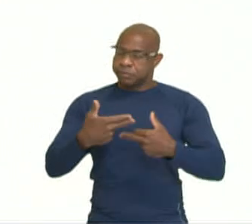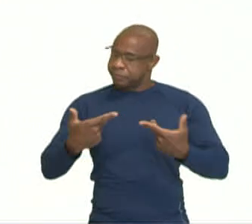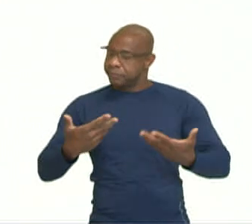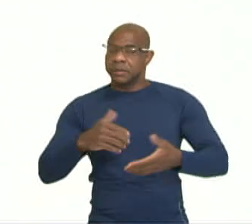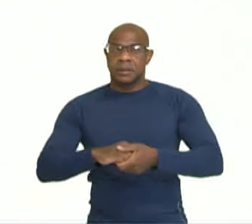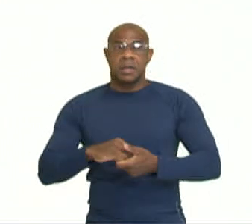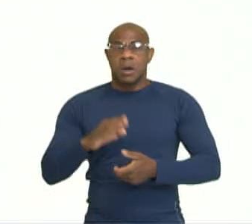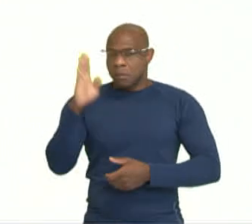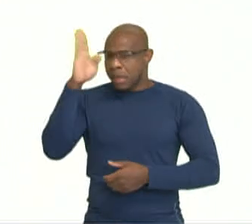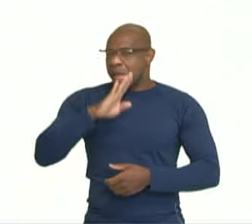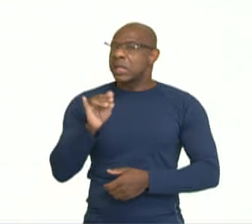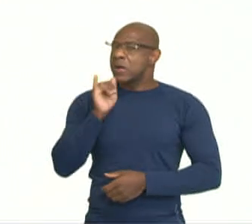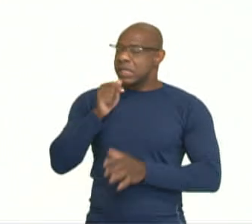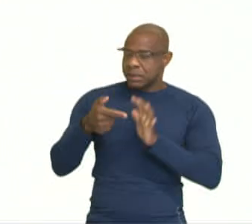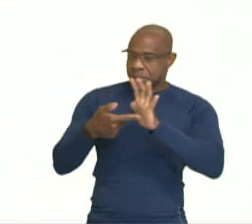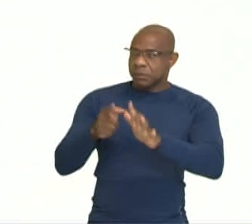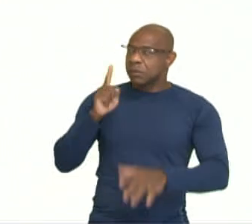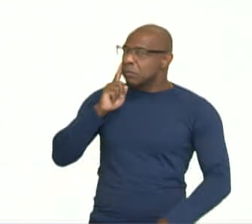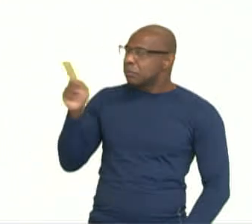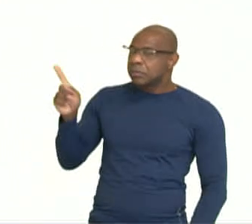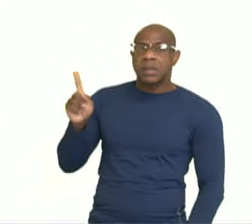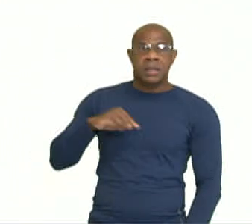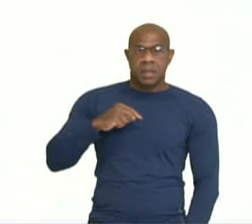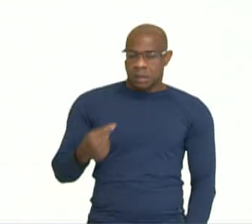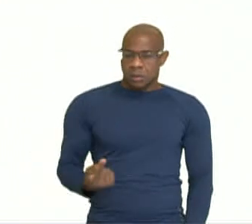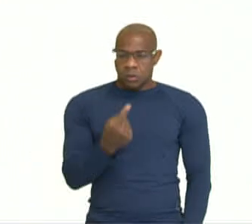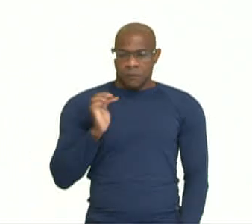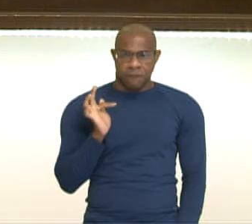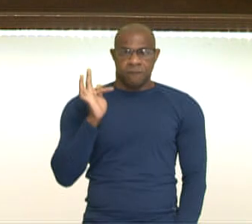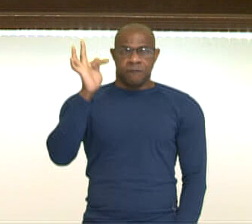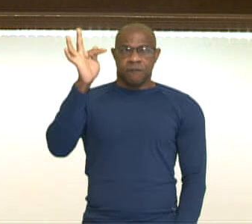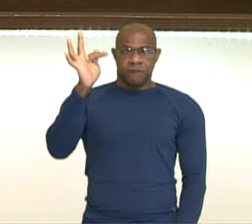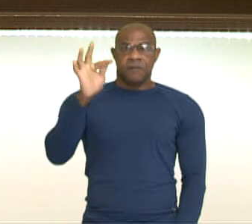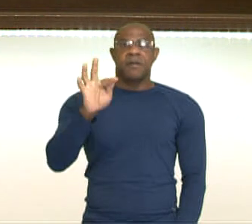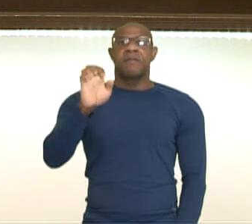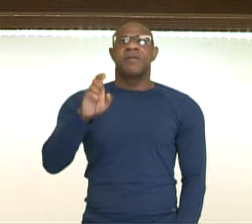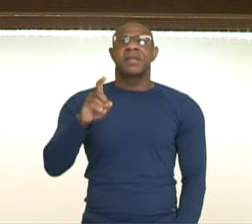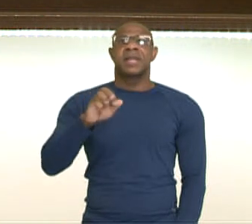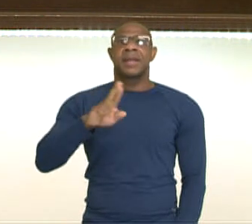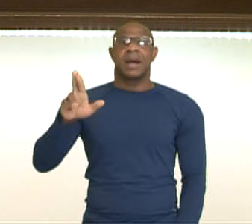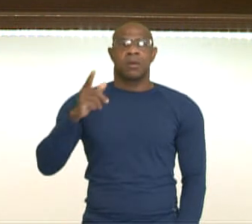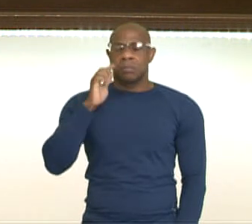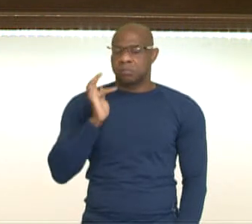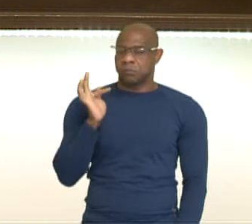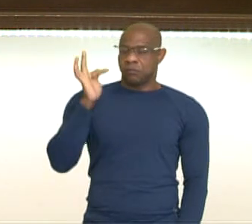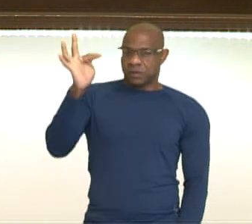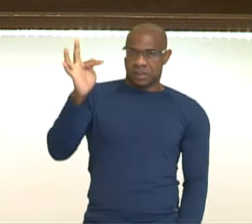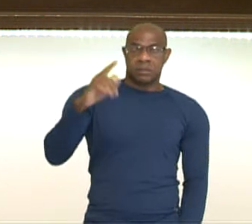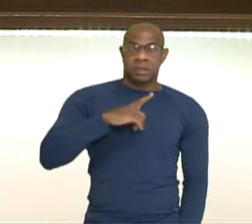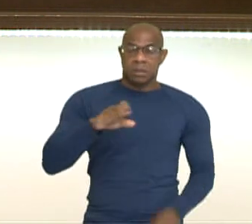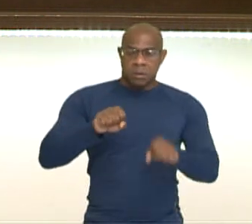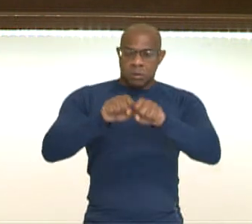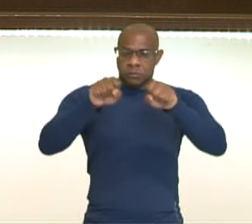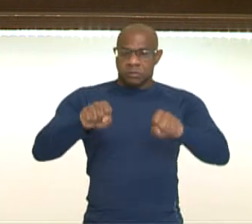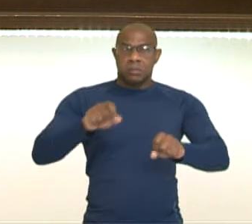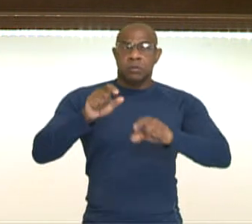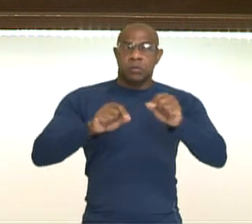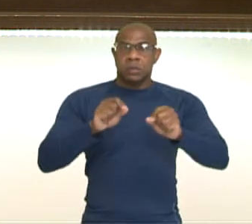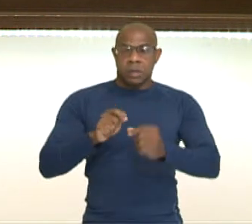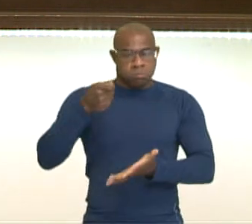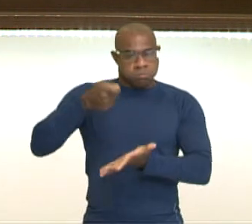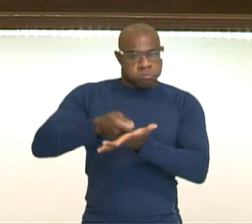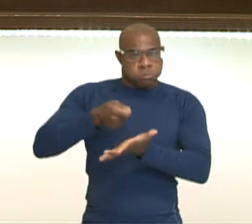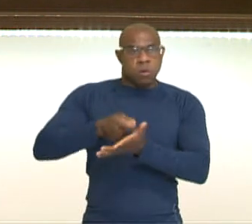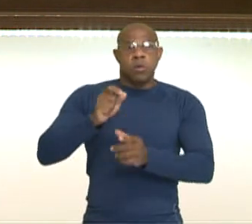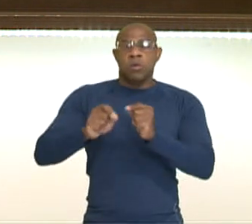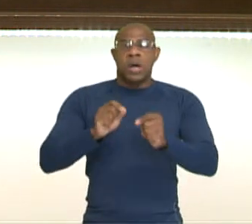O Brasil, por exemplo, se diz uma unidade federativa, onde você tem uma sistemática autonomia